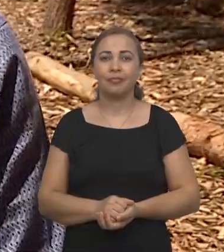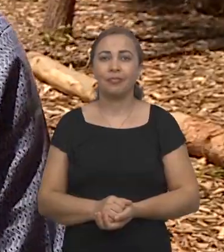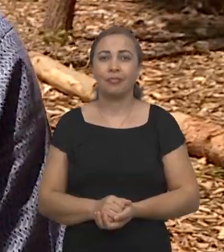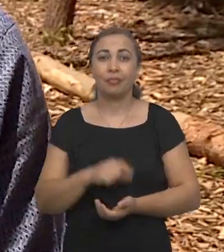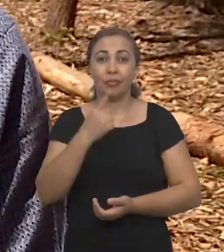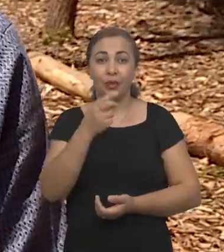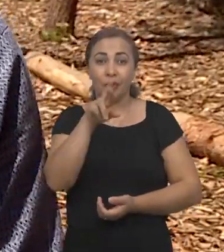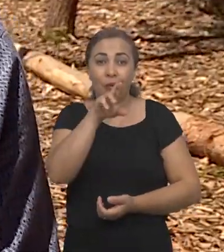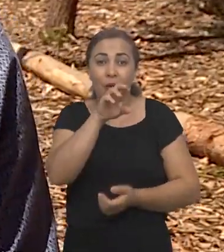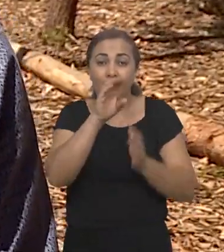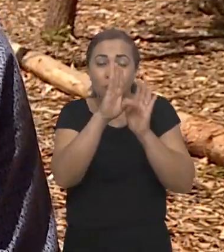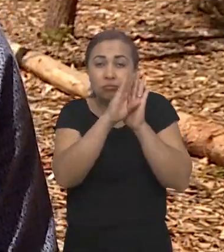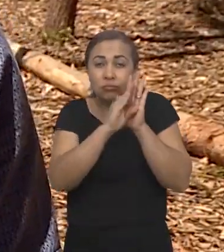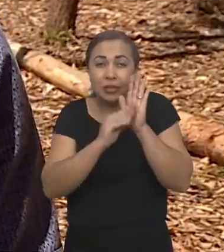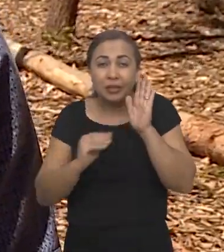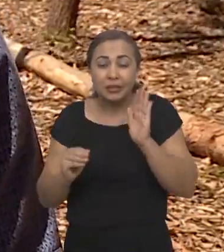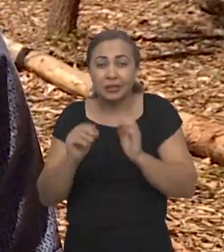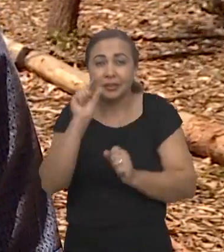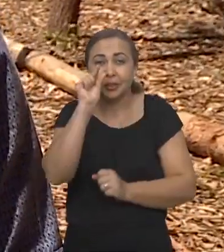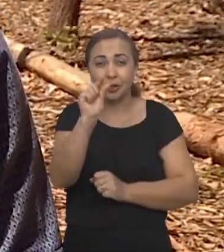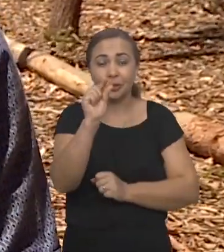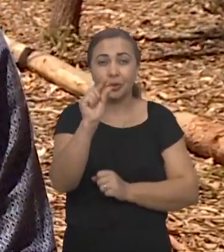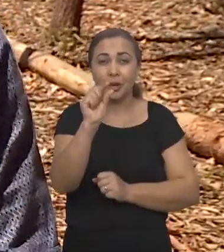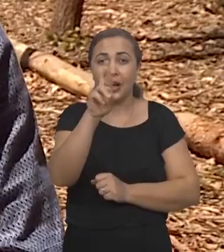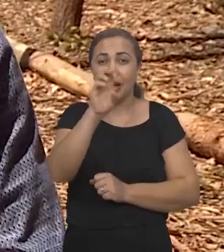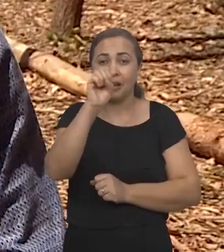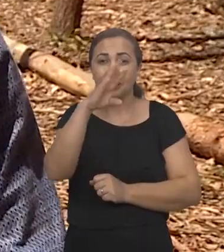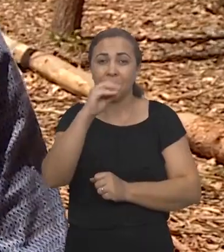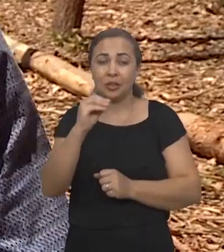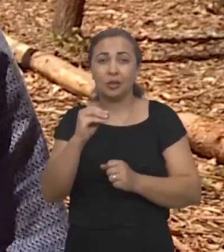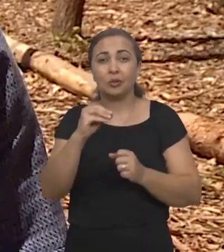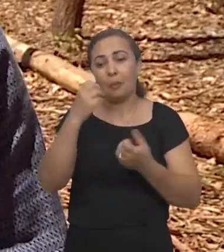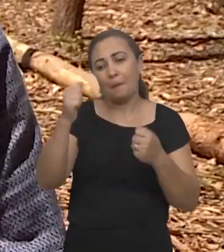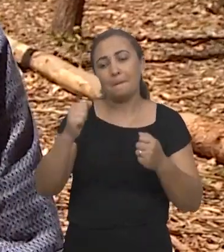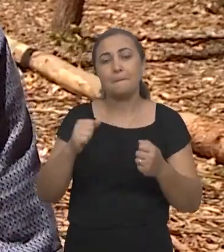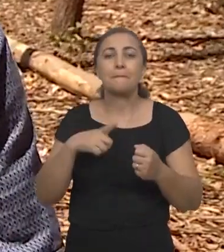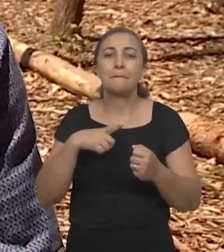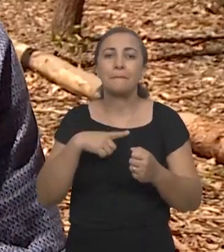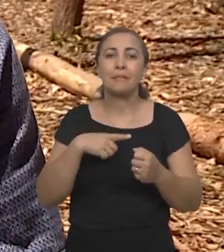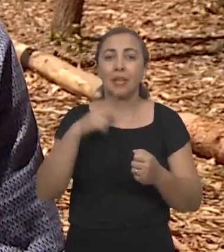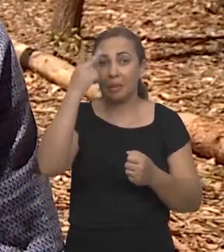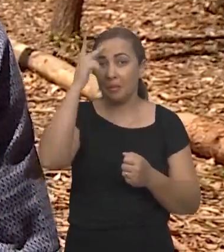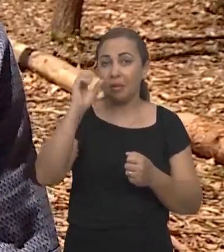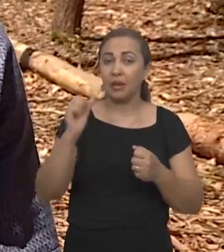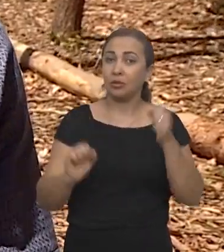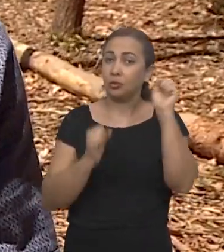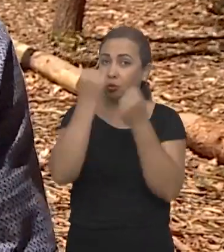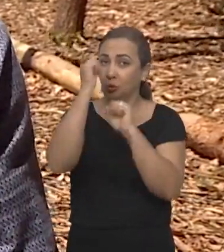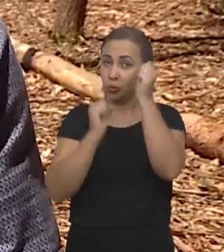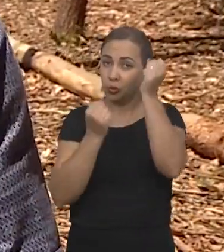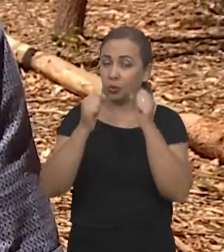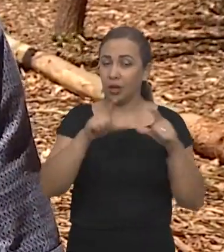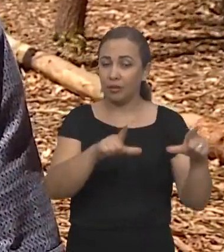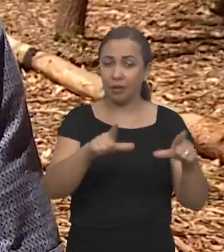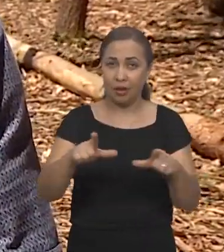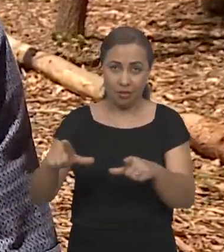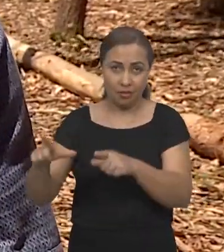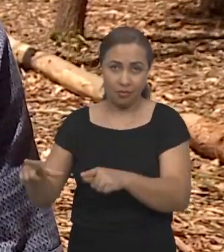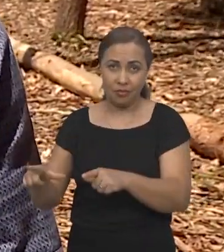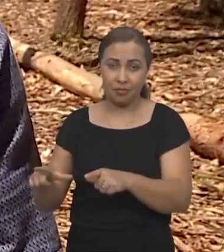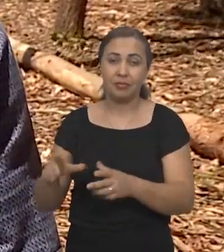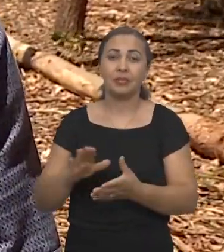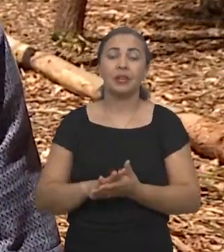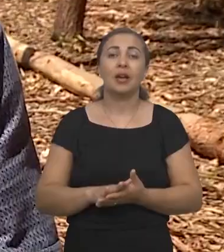O resíduo após a retirada dessas toras, esse resíduo ele pode ser para as indústrias cerâmicas, né,